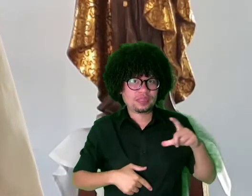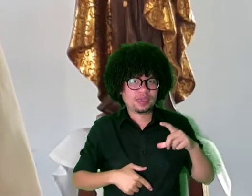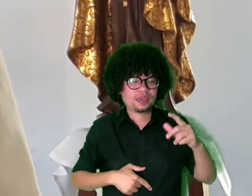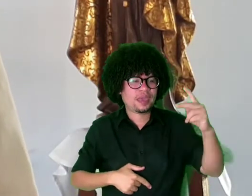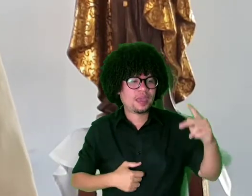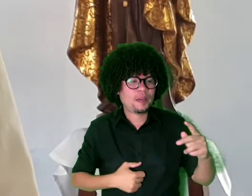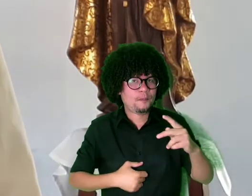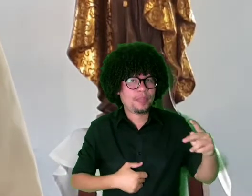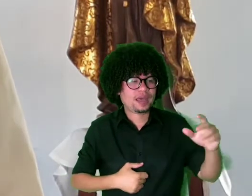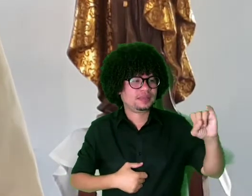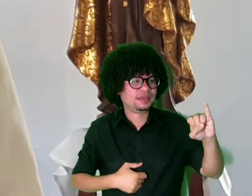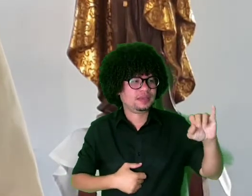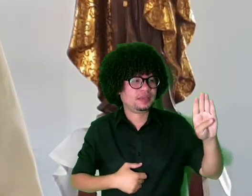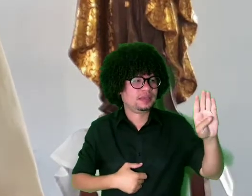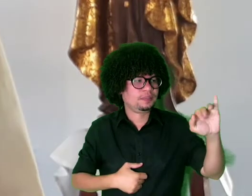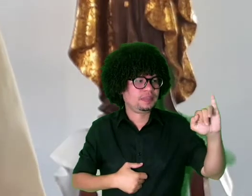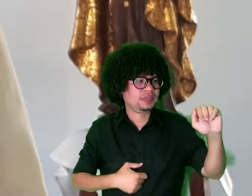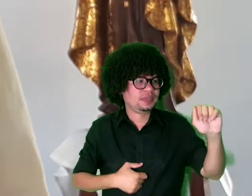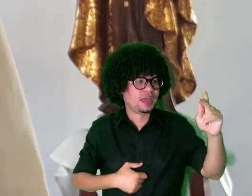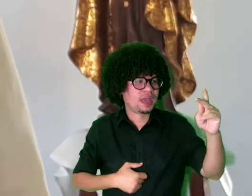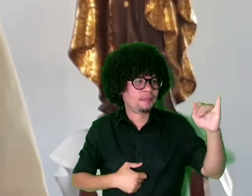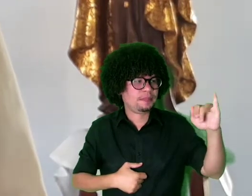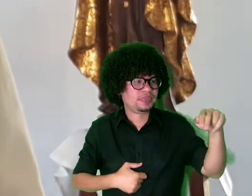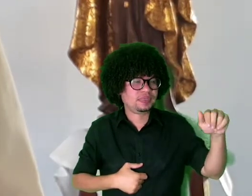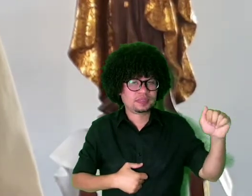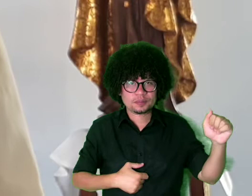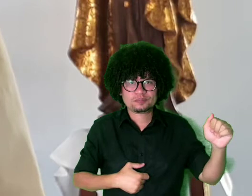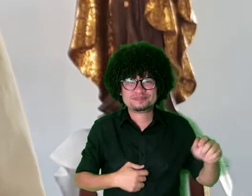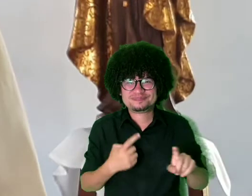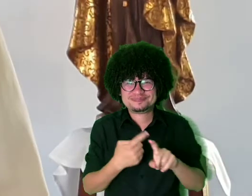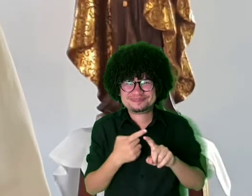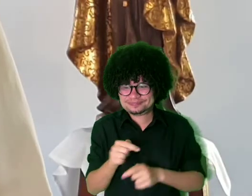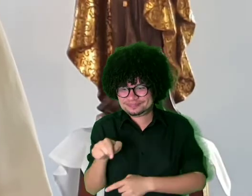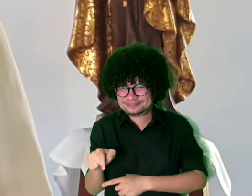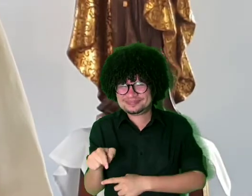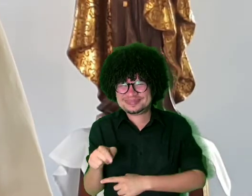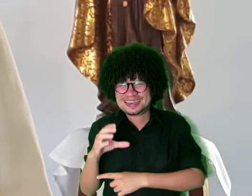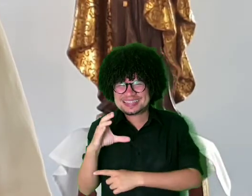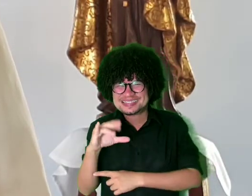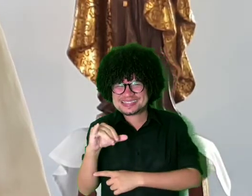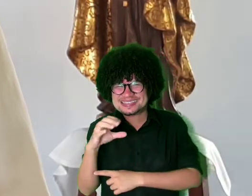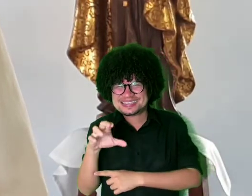Cícero que nós refletimos, emerge a figura do padre Ibiapina.